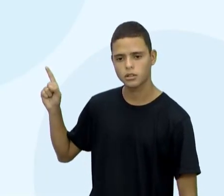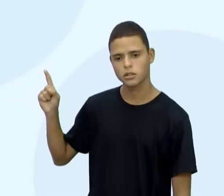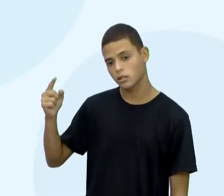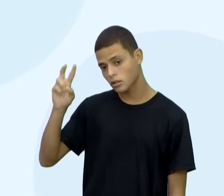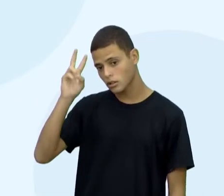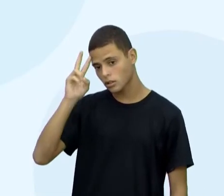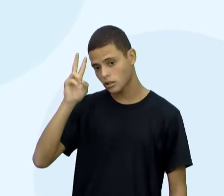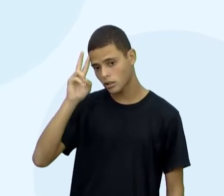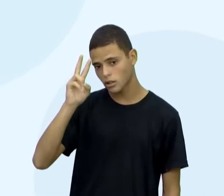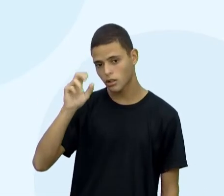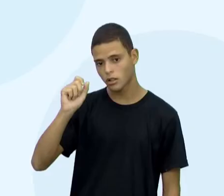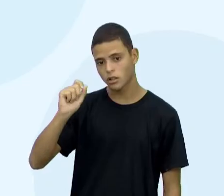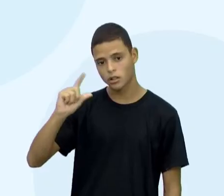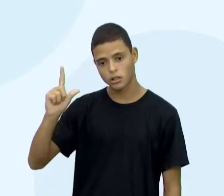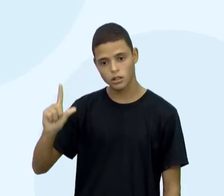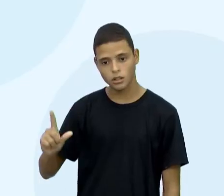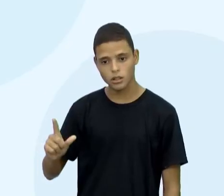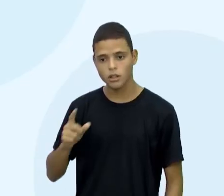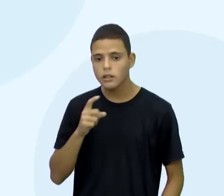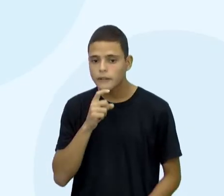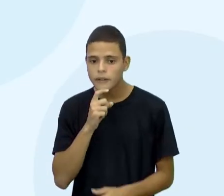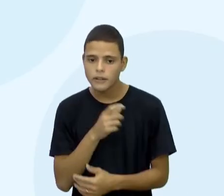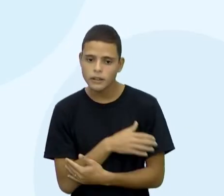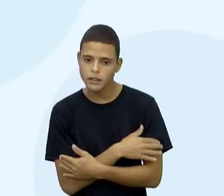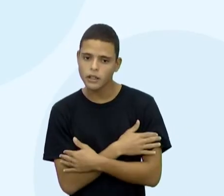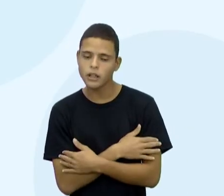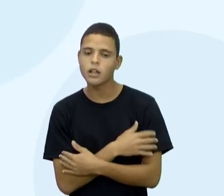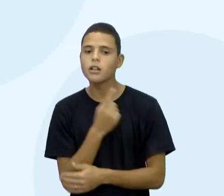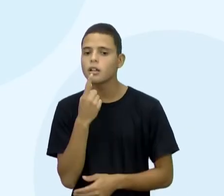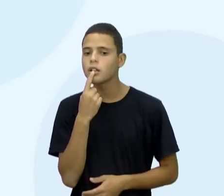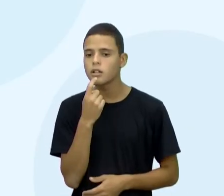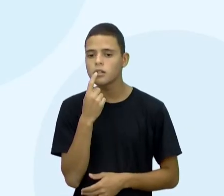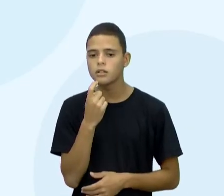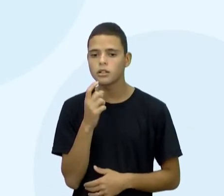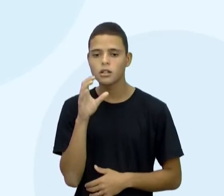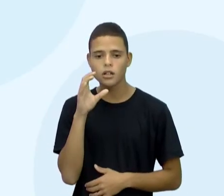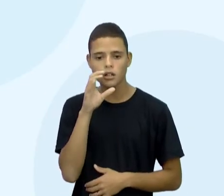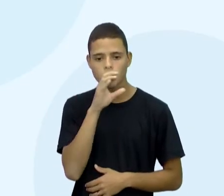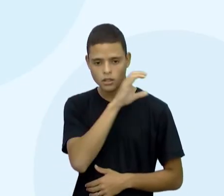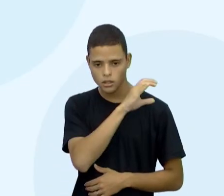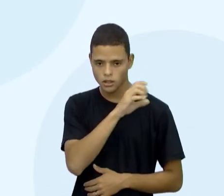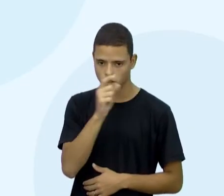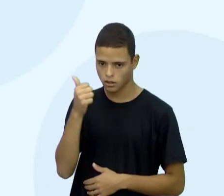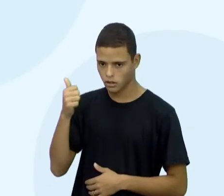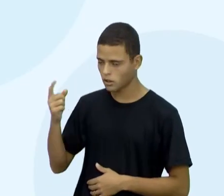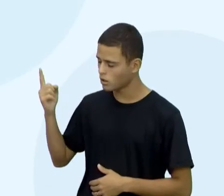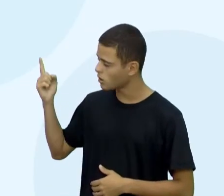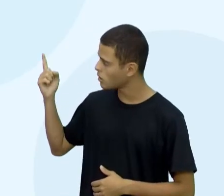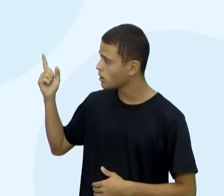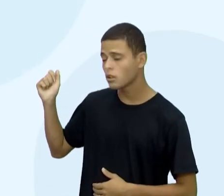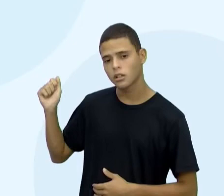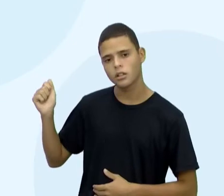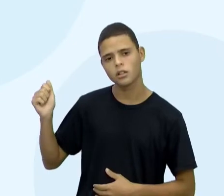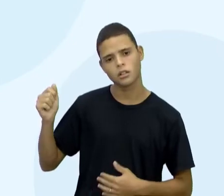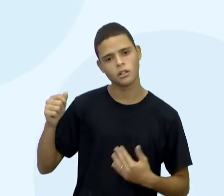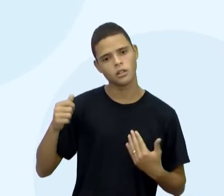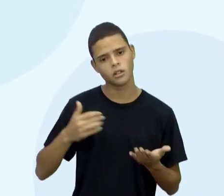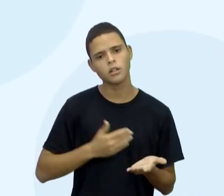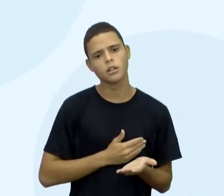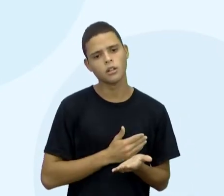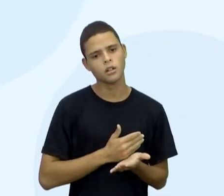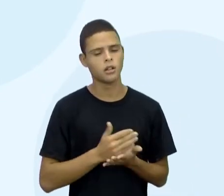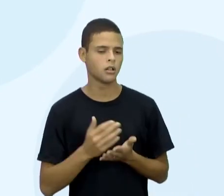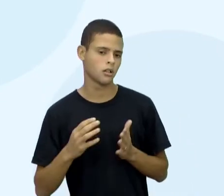que as correntes azuis são as correntes frias, né, e as correntes vermelhas são as correntes quentes, né, e elas, lógico, acabam interferindo